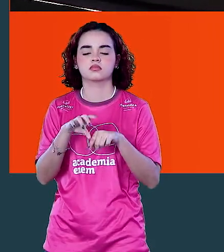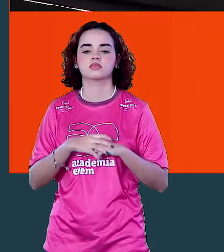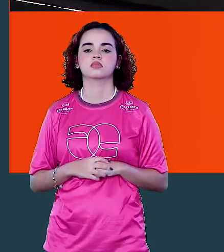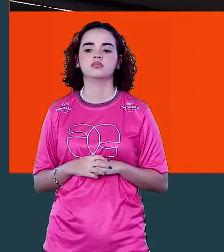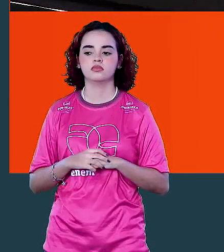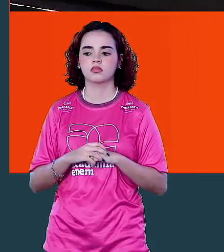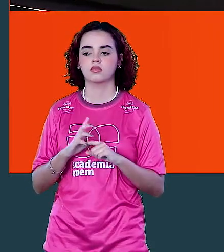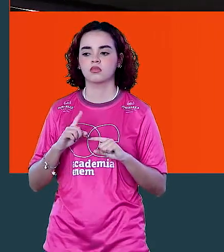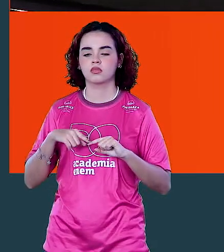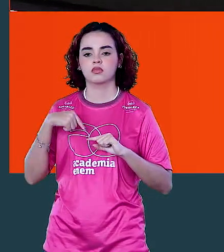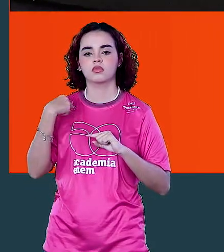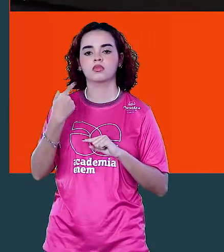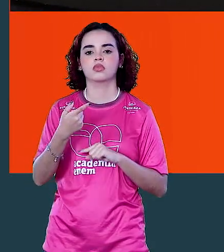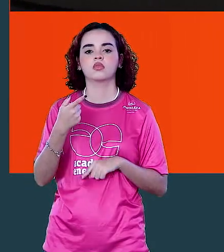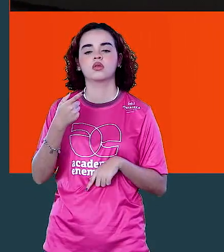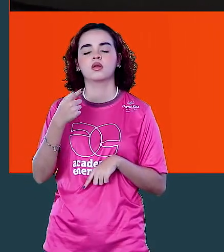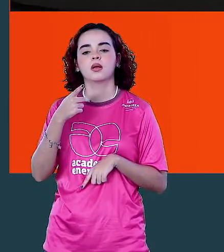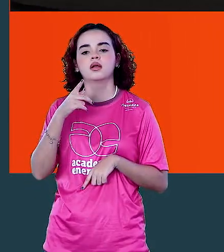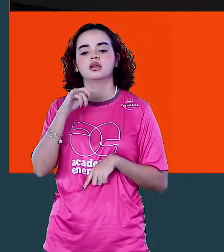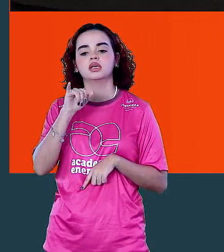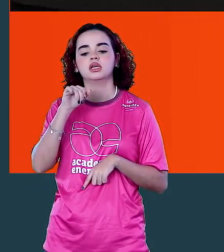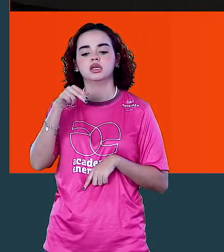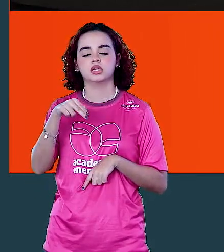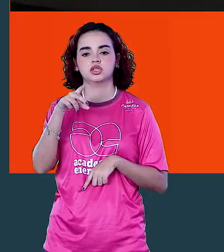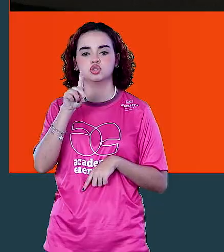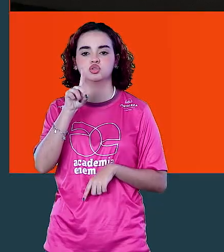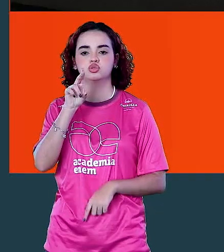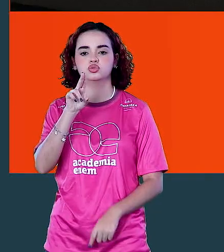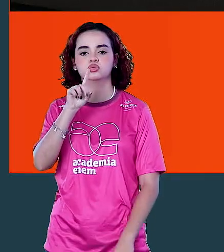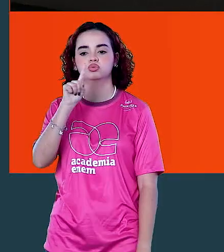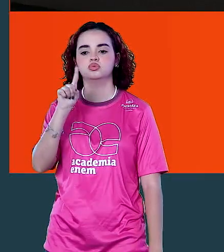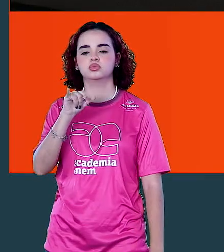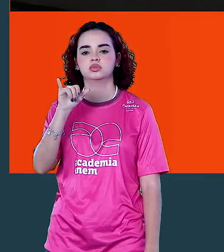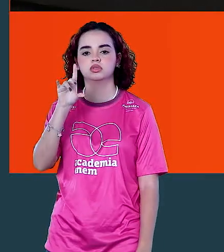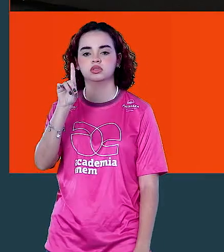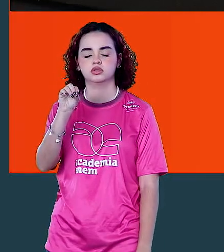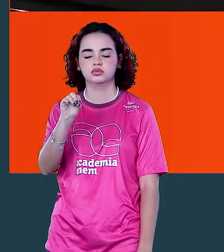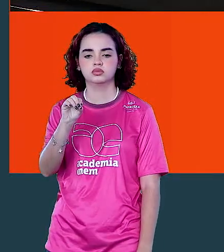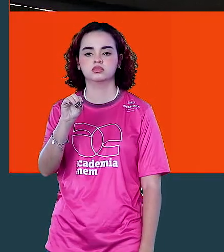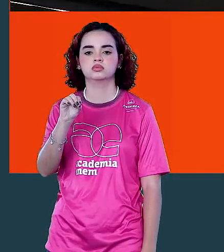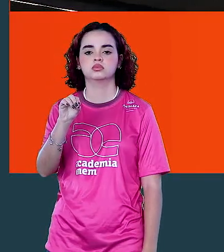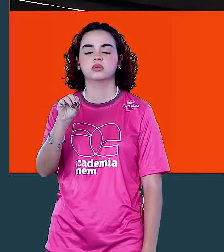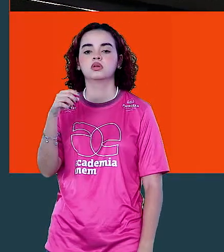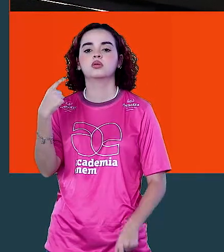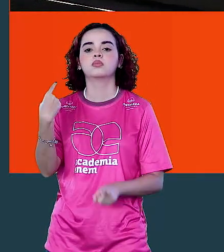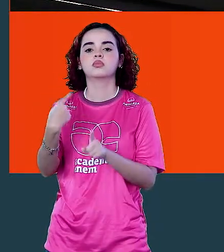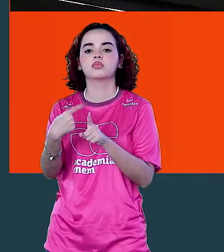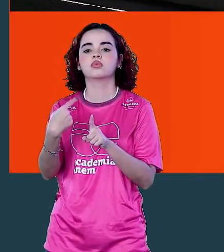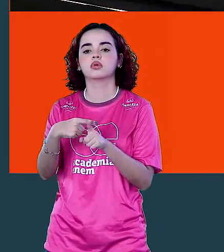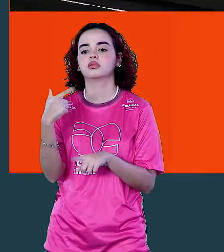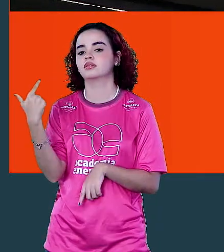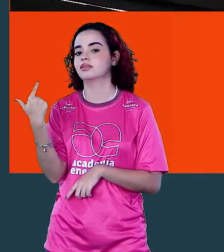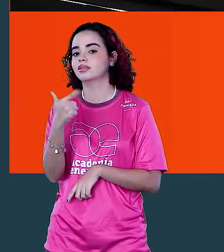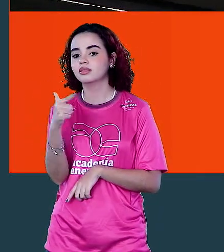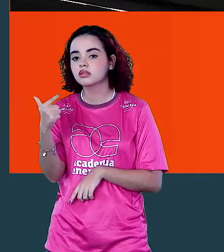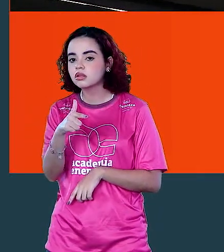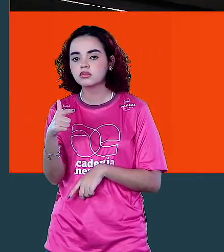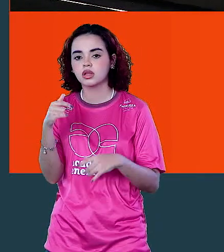dipolo? Induzido. O que quer dizer esse induzido? É porque ele não tem polos e eu vou induzir